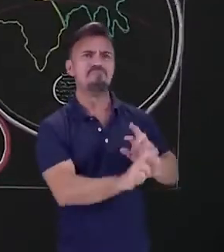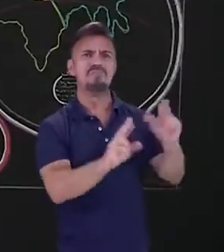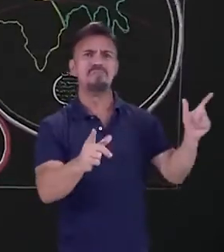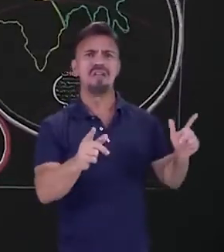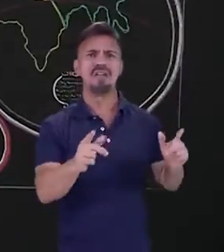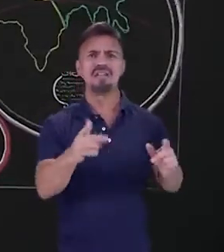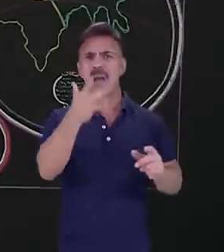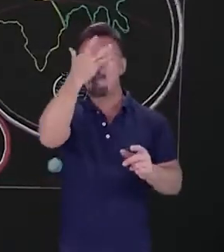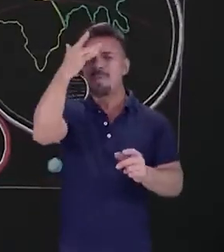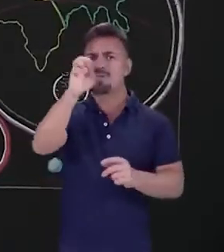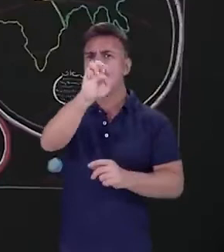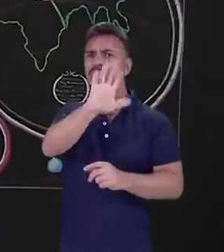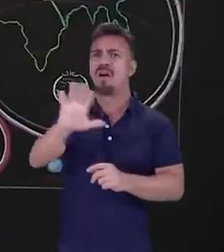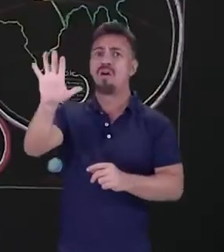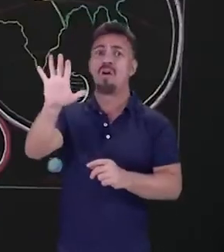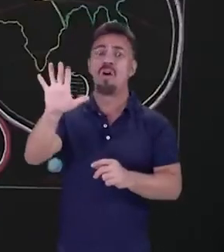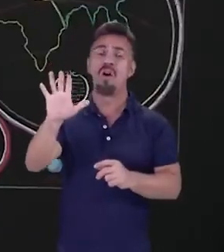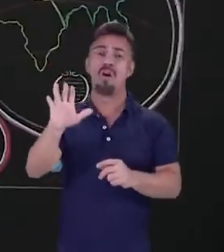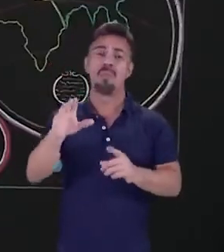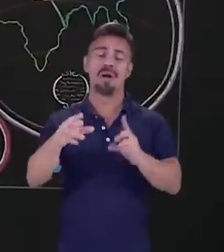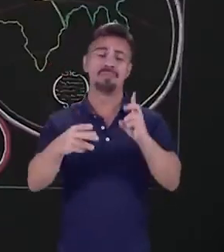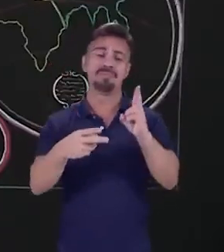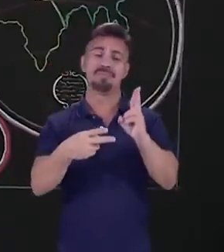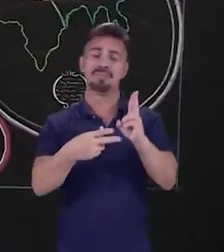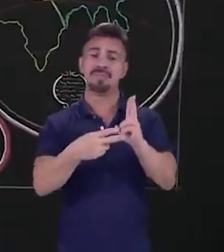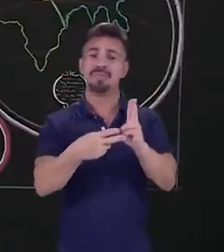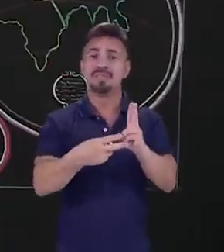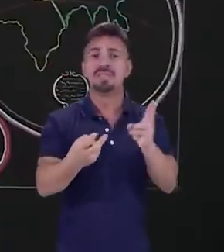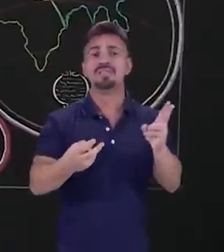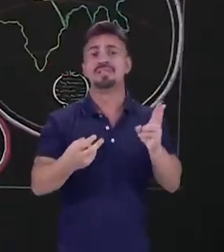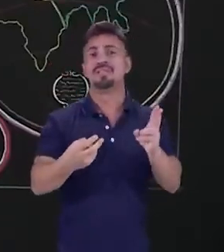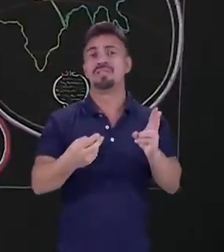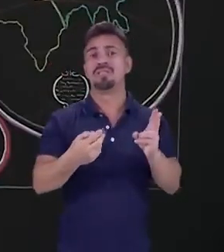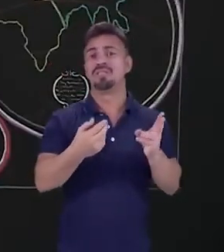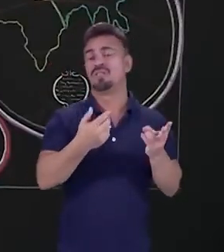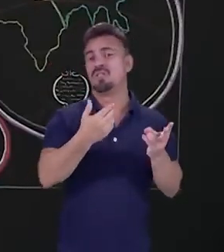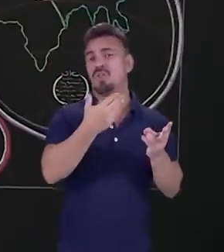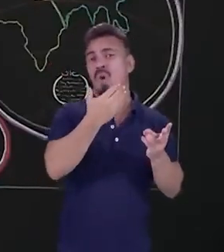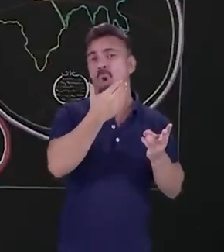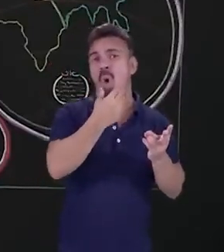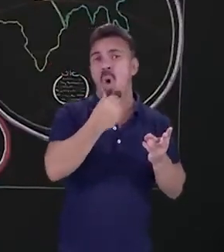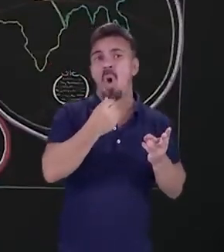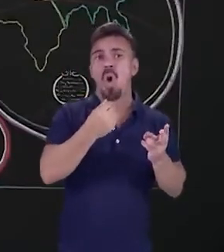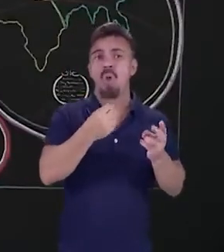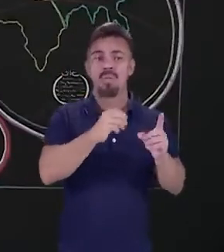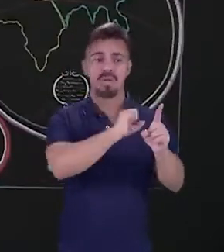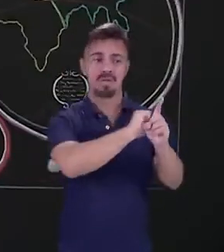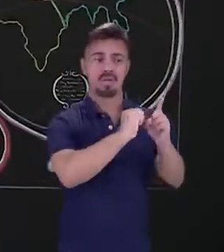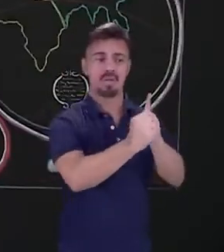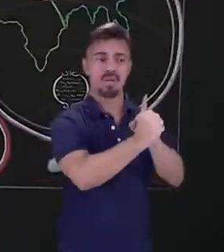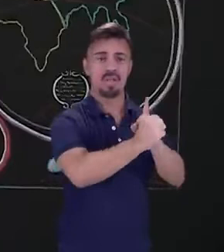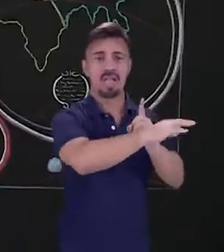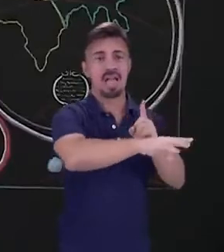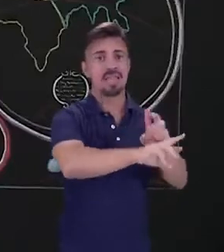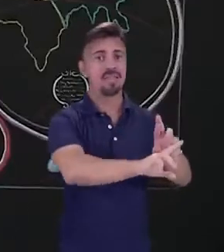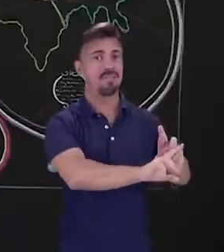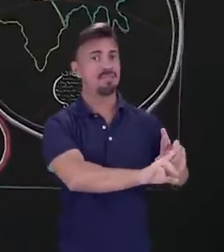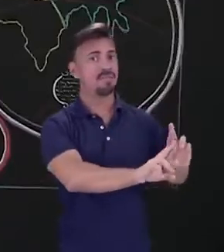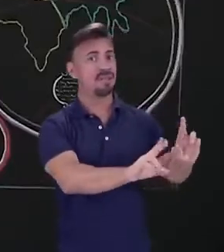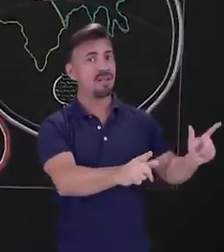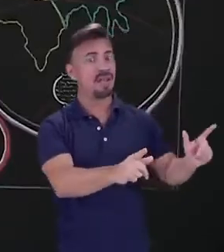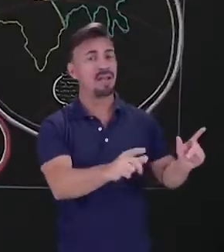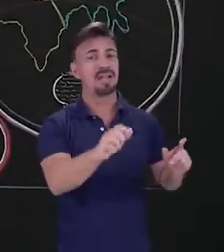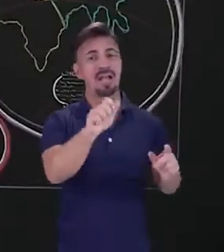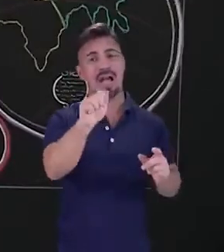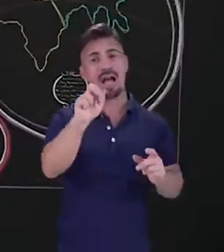europeu? Era o indígena, o homem ameríndio, esse homem que que vivia em sociedades comunitárias era diferente, ou eram